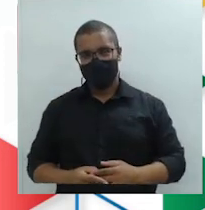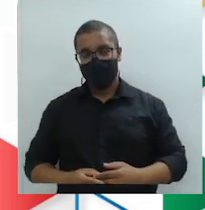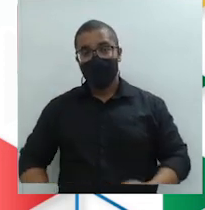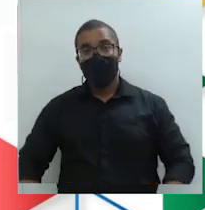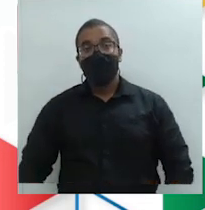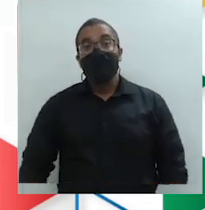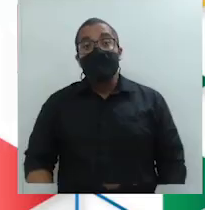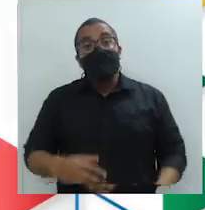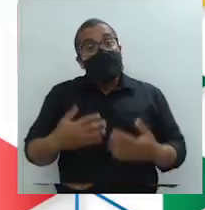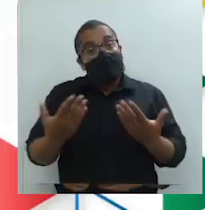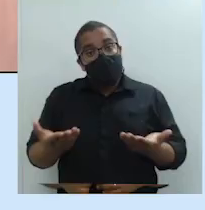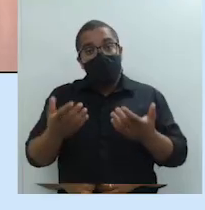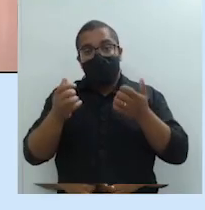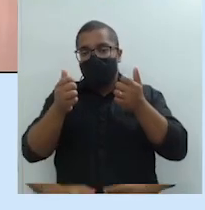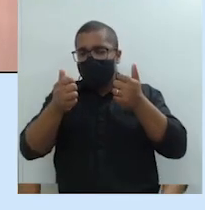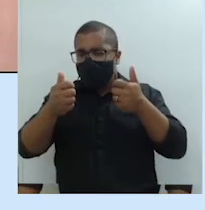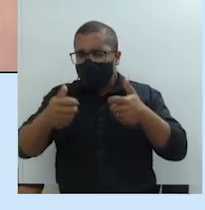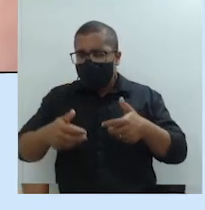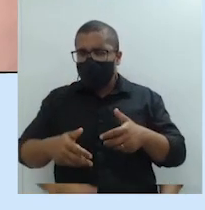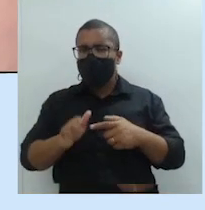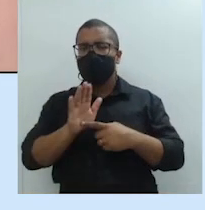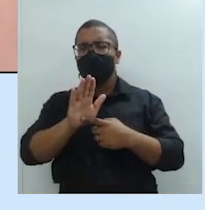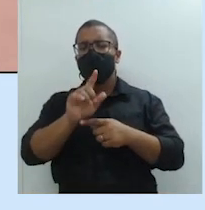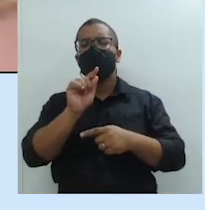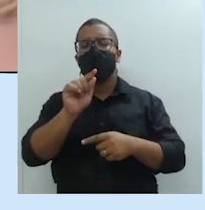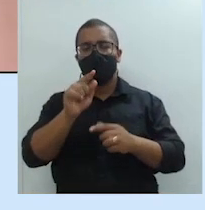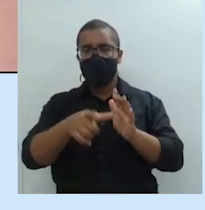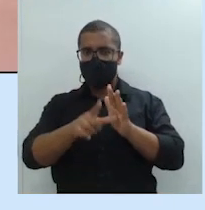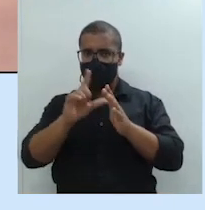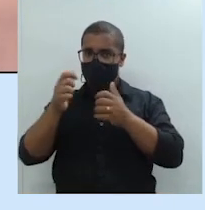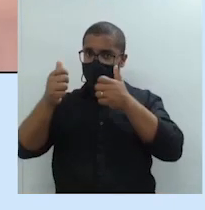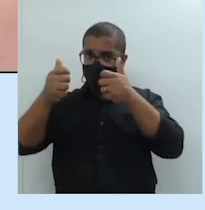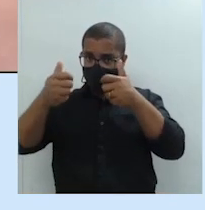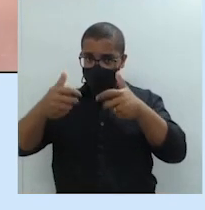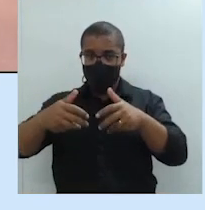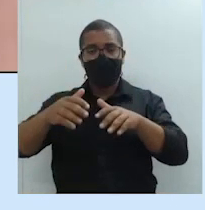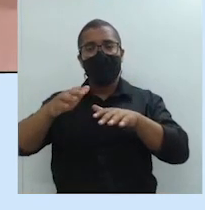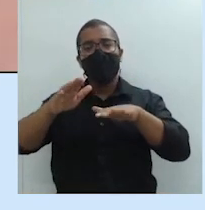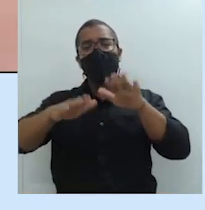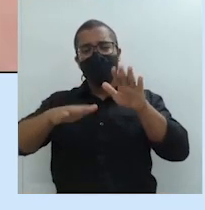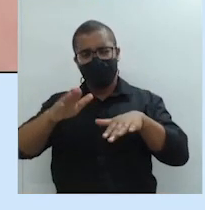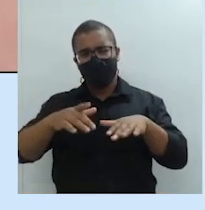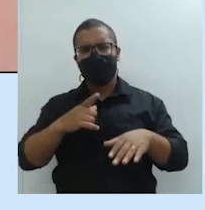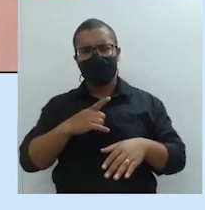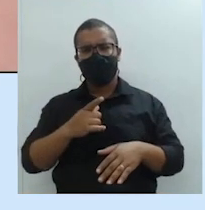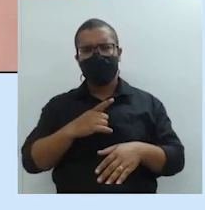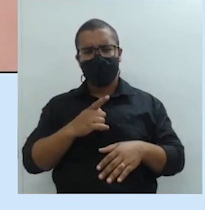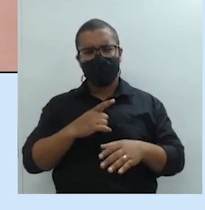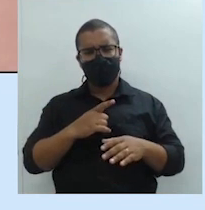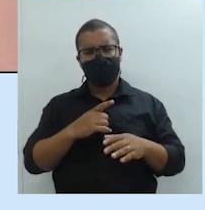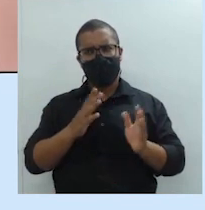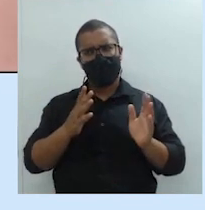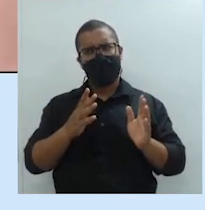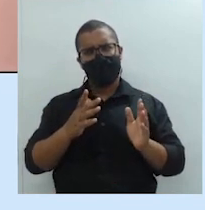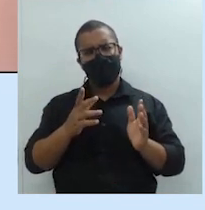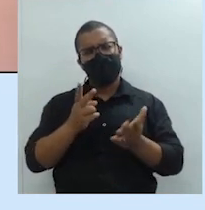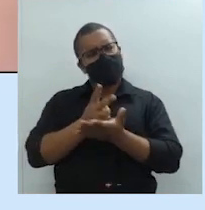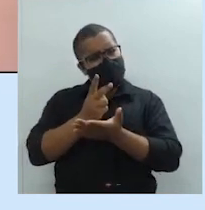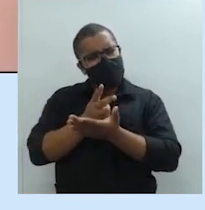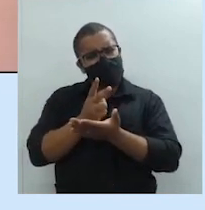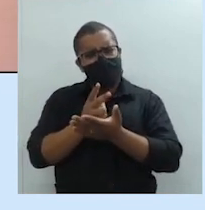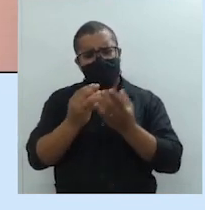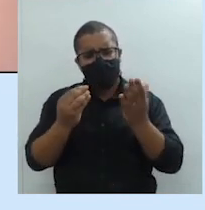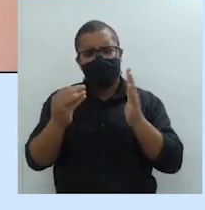outras palavras, gostaria que vocês entendessem aquilo que eu disse muitas vezes, certo? Não